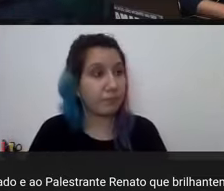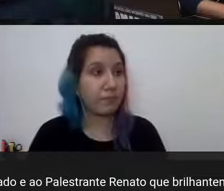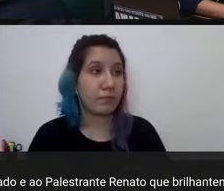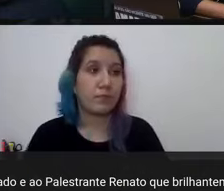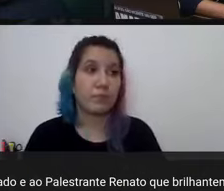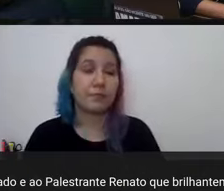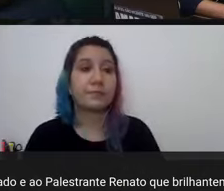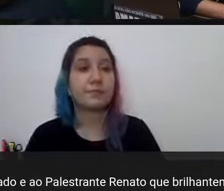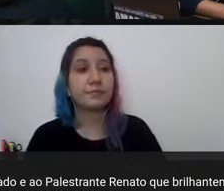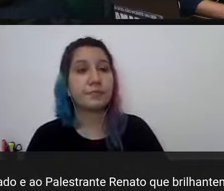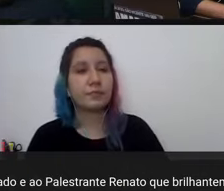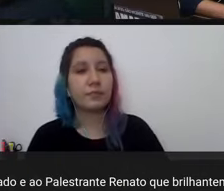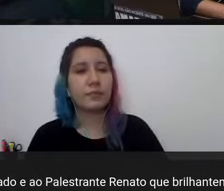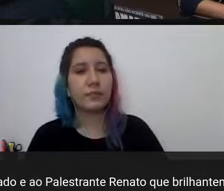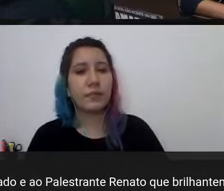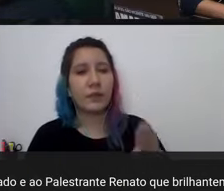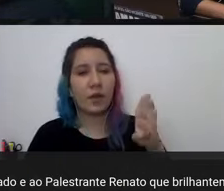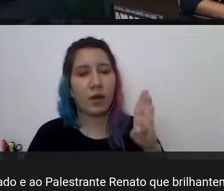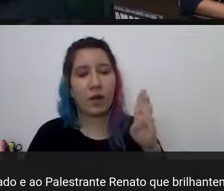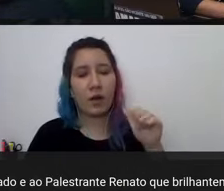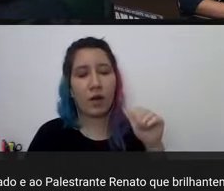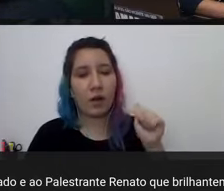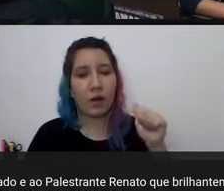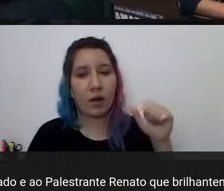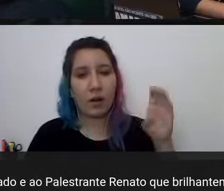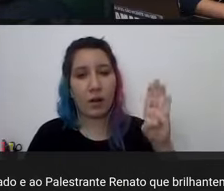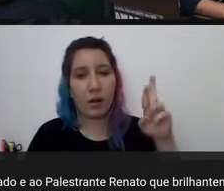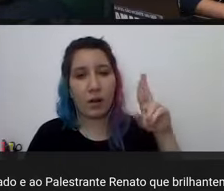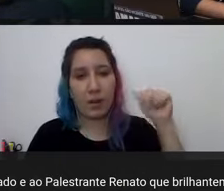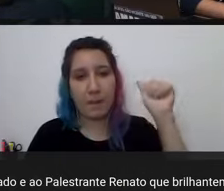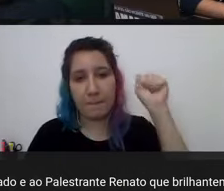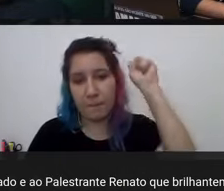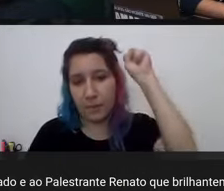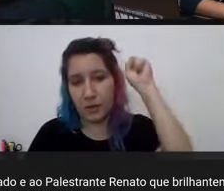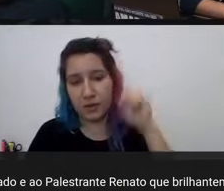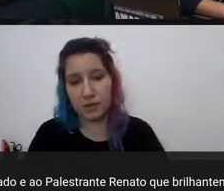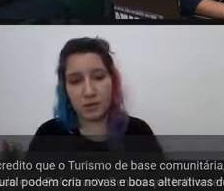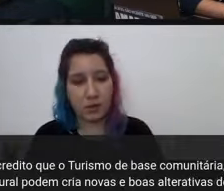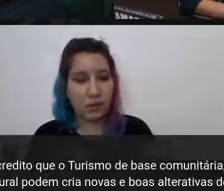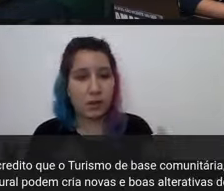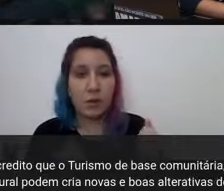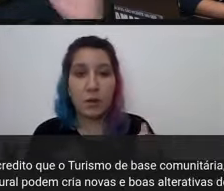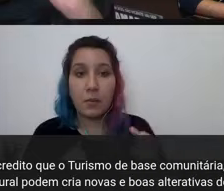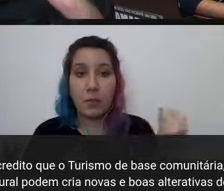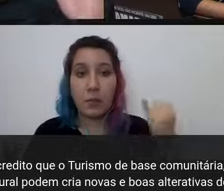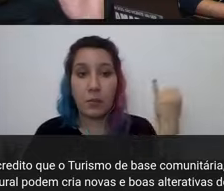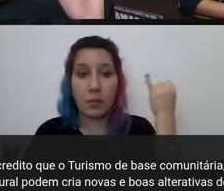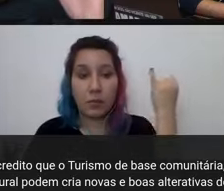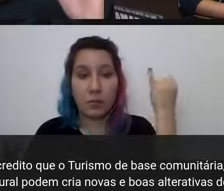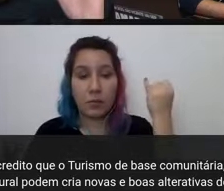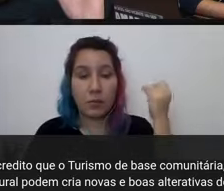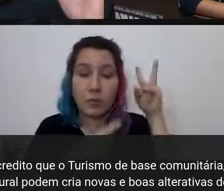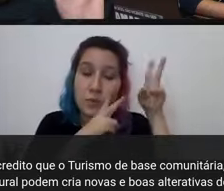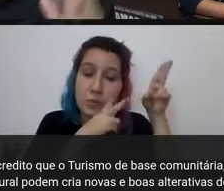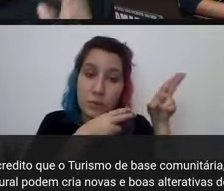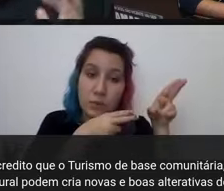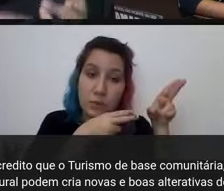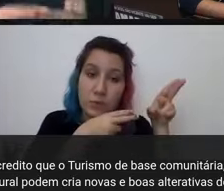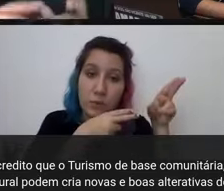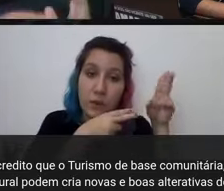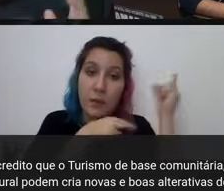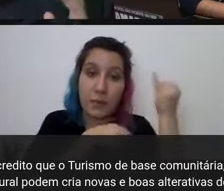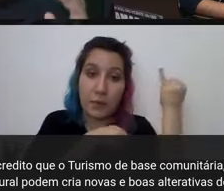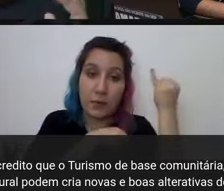Abraham Maslow. Esse cara aí, ele fala que as pessoas têm algumas necessidades principais, entre elas o sono, né,